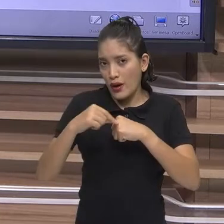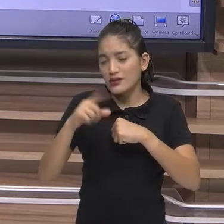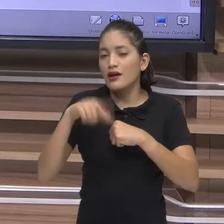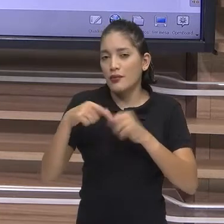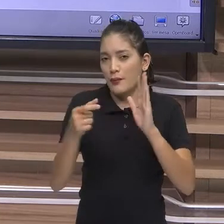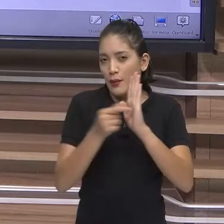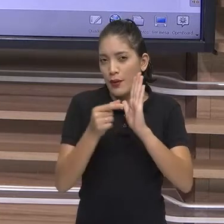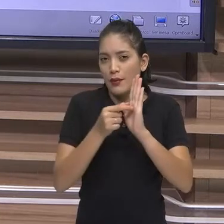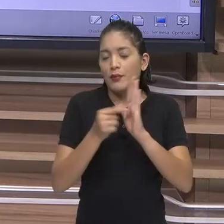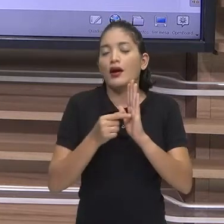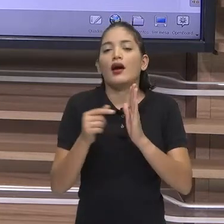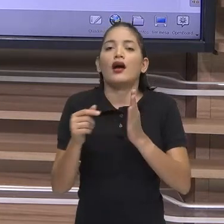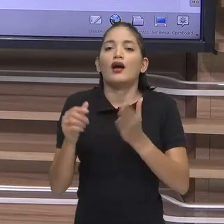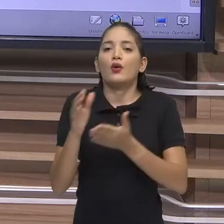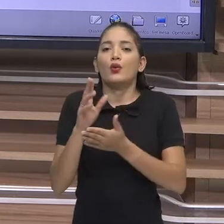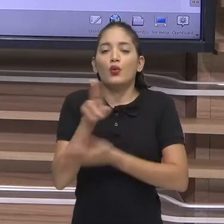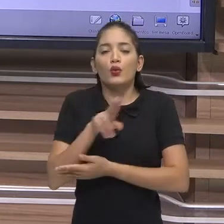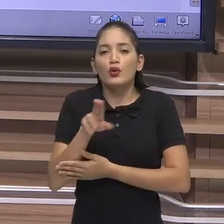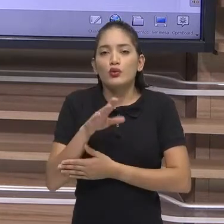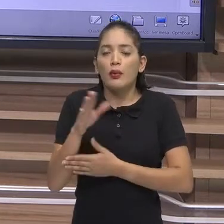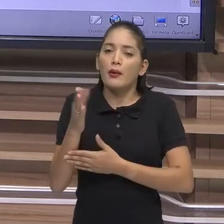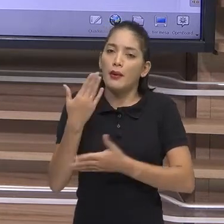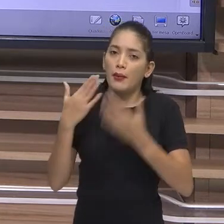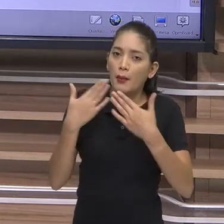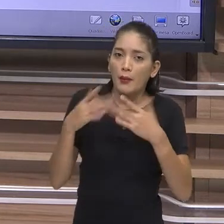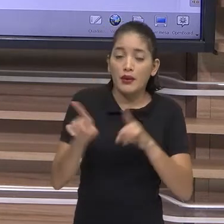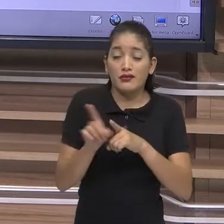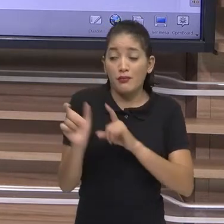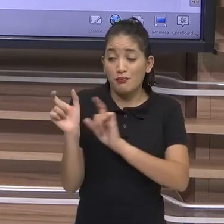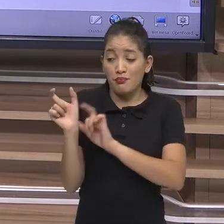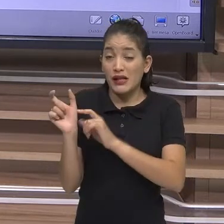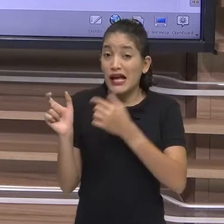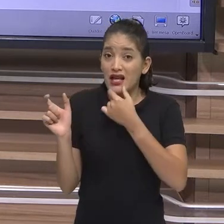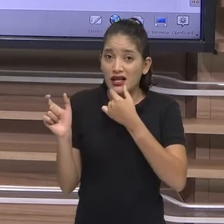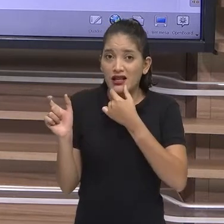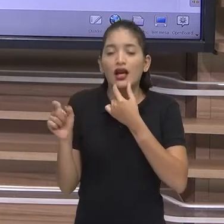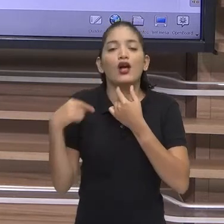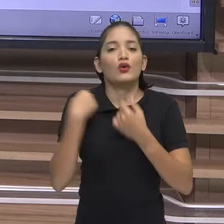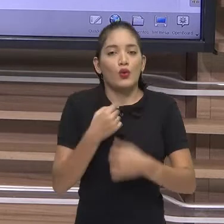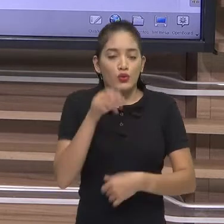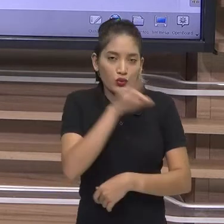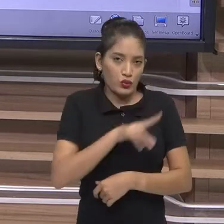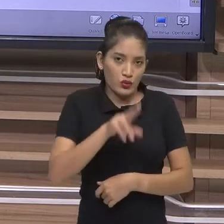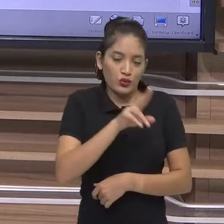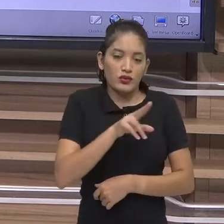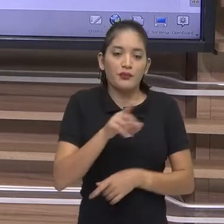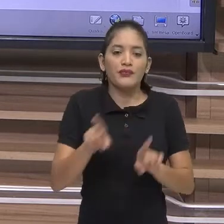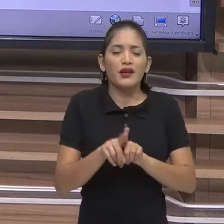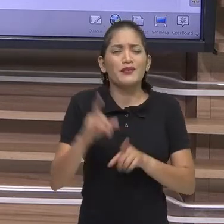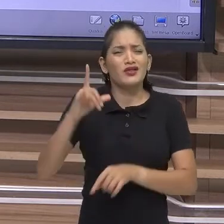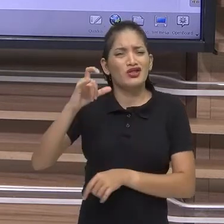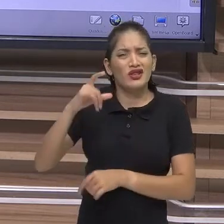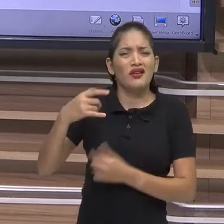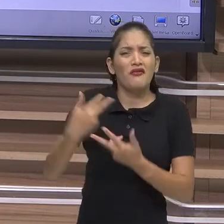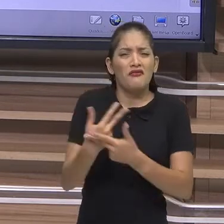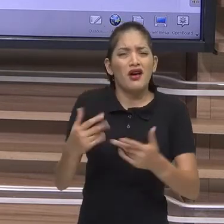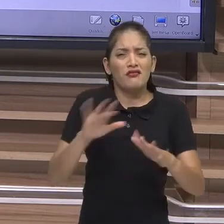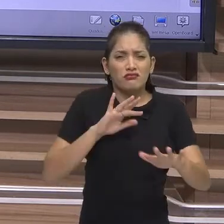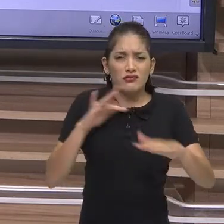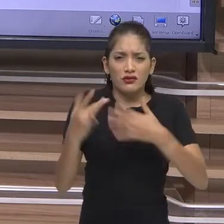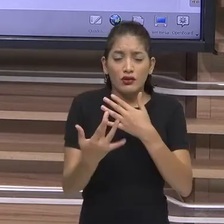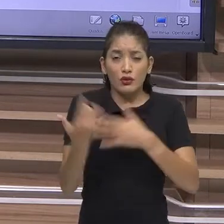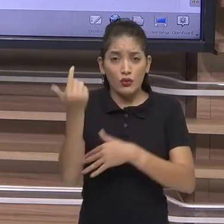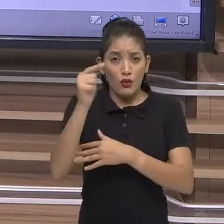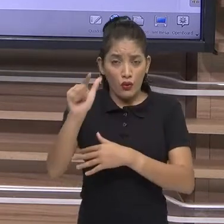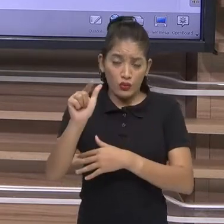aplicativo que usamos para conversar com as pessoas, é uma palavra em inglês, nós usamos WhatsApp, Instagram, as redes sociais e várias